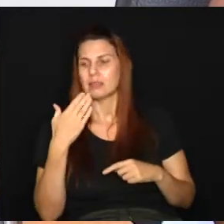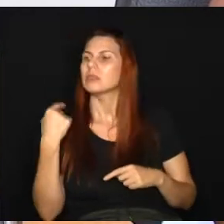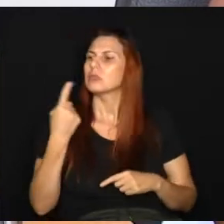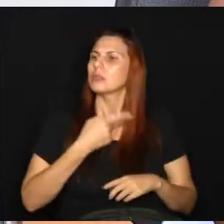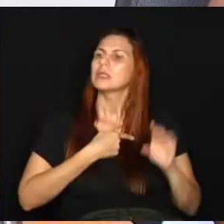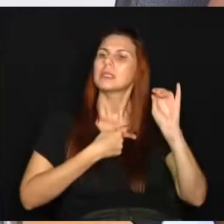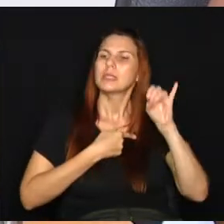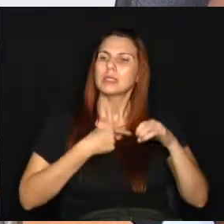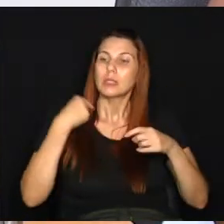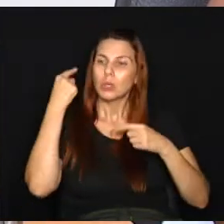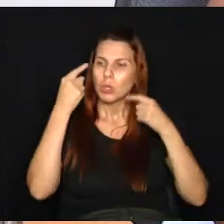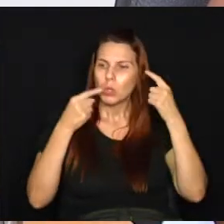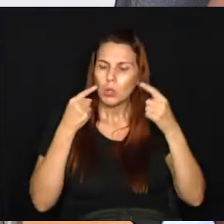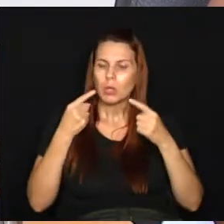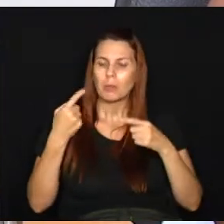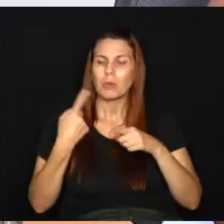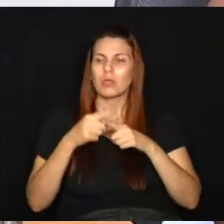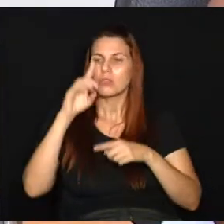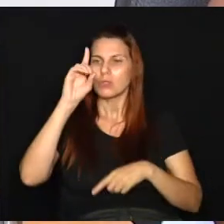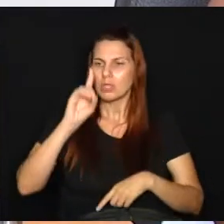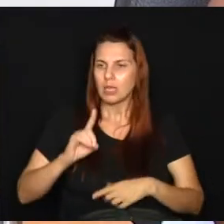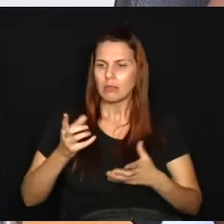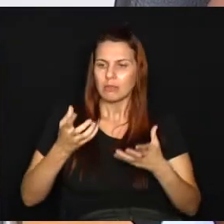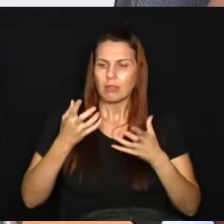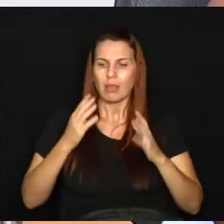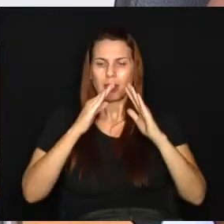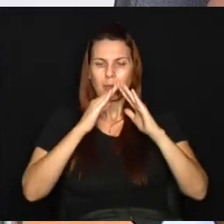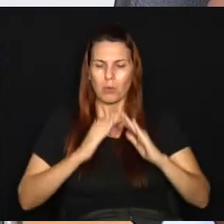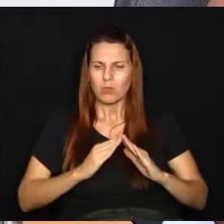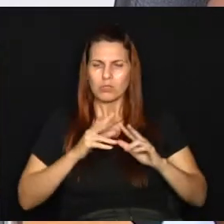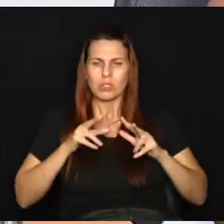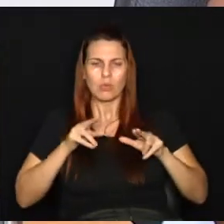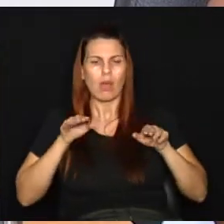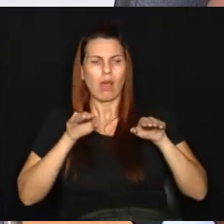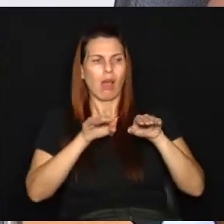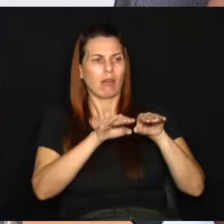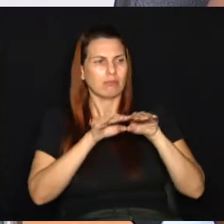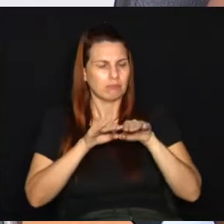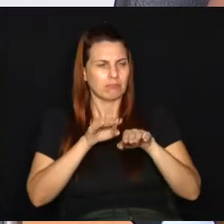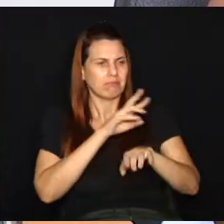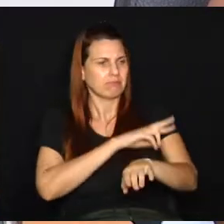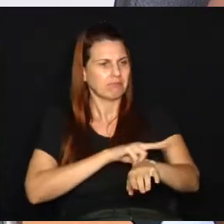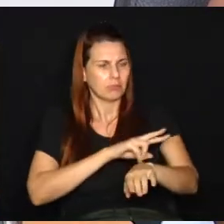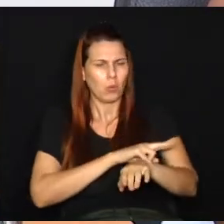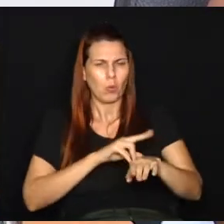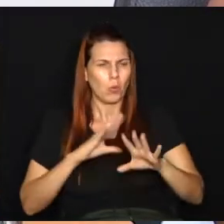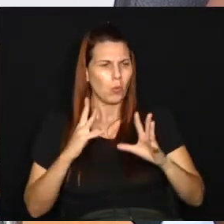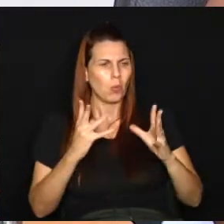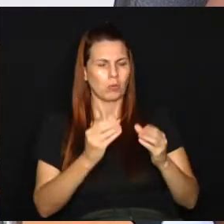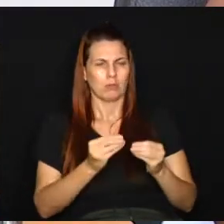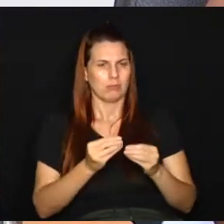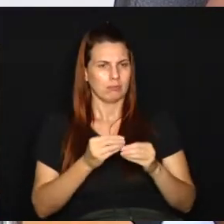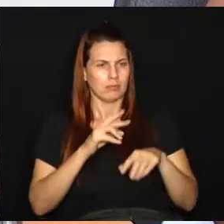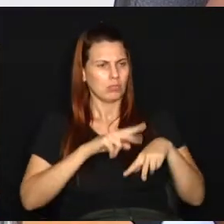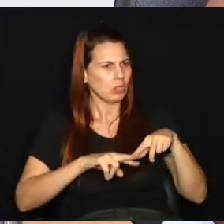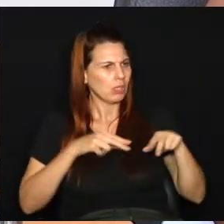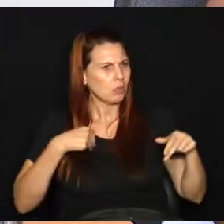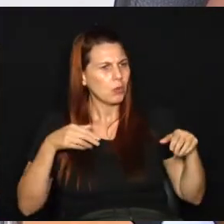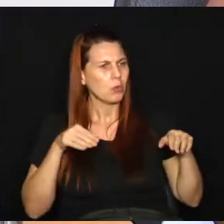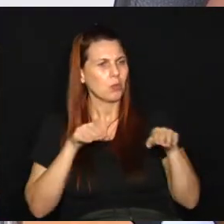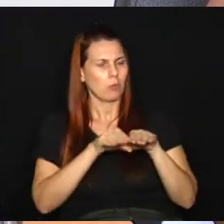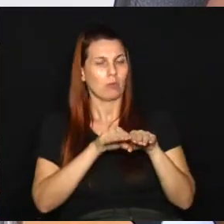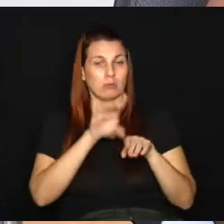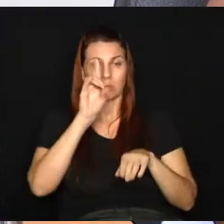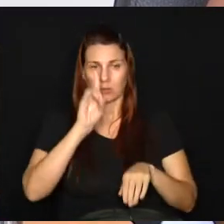sim. Louca por direito à moradia, igualdade racial, igualdade de gêneros. Somos louca por